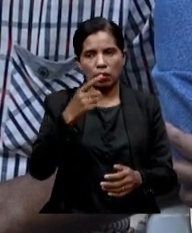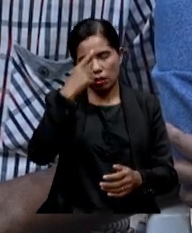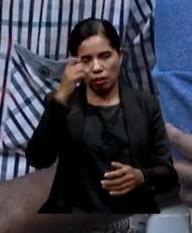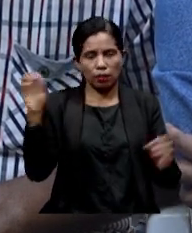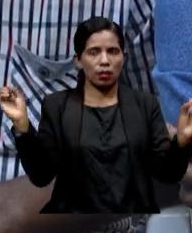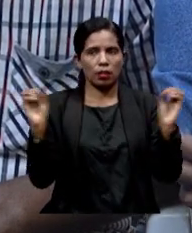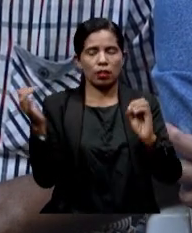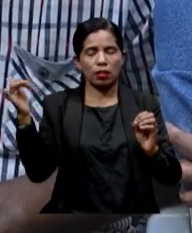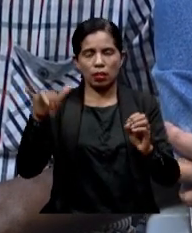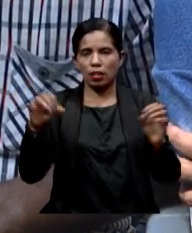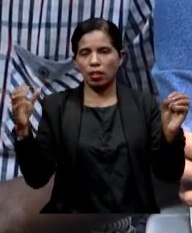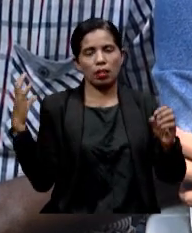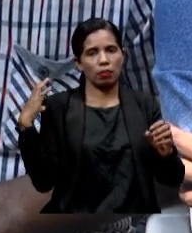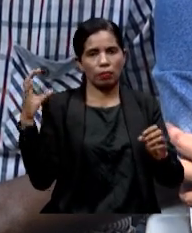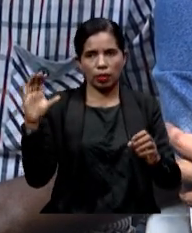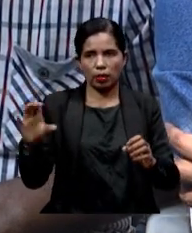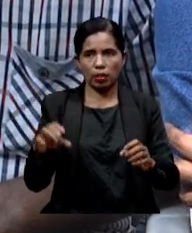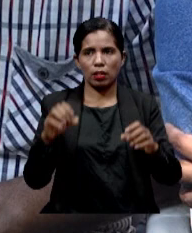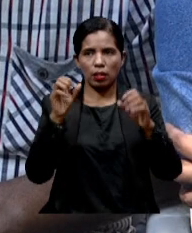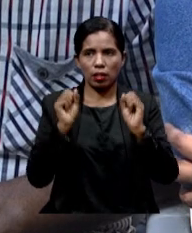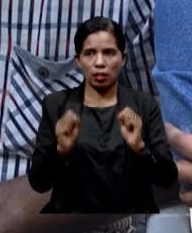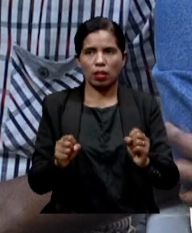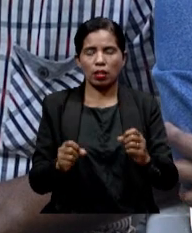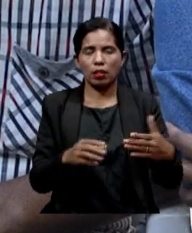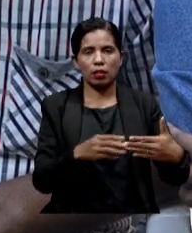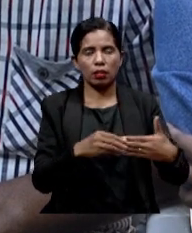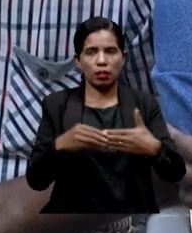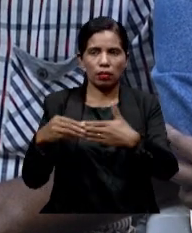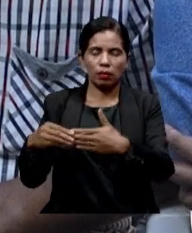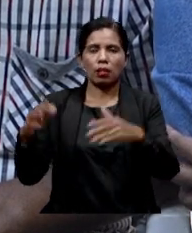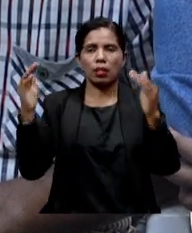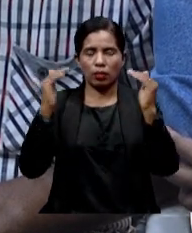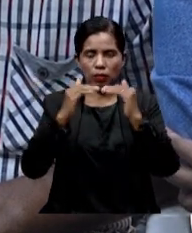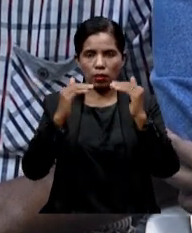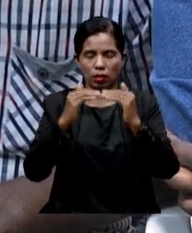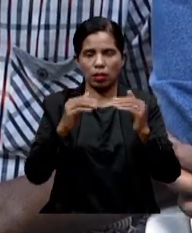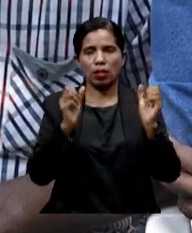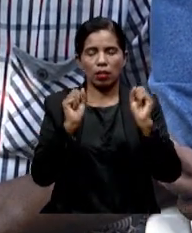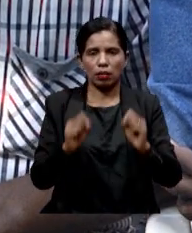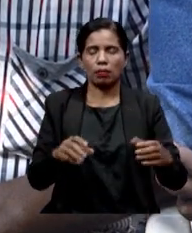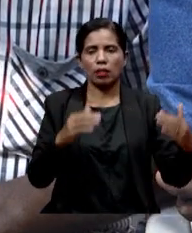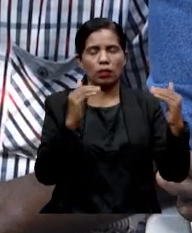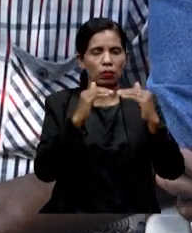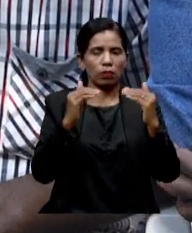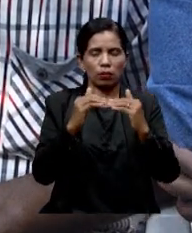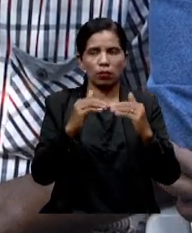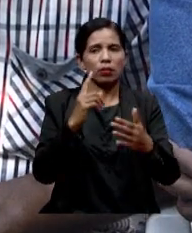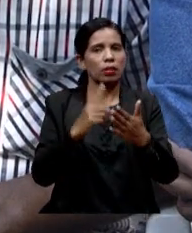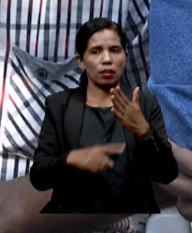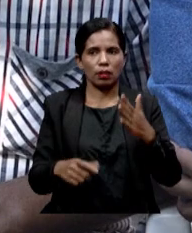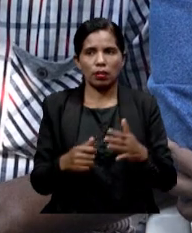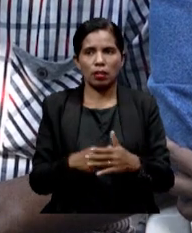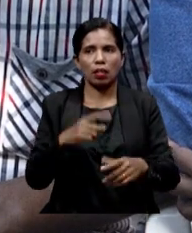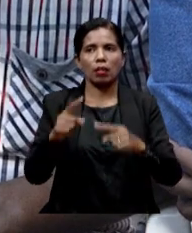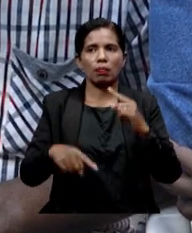hona kompetensia atu lidera encontro atu lidera kongres nebe de